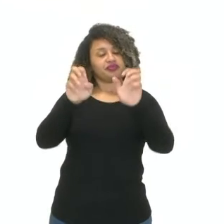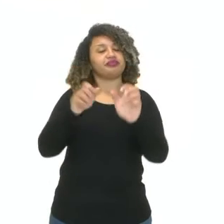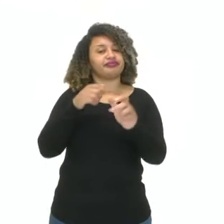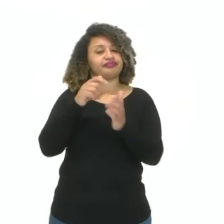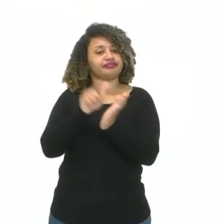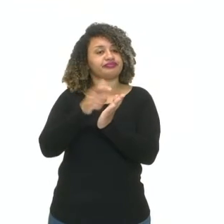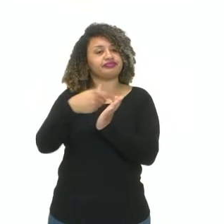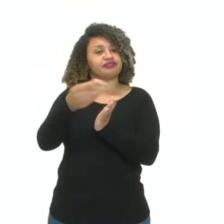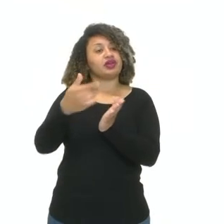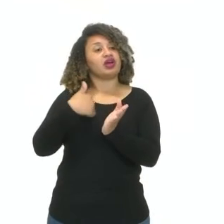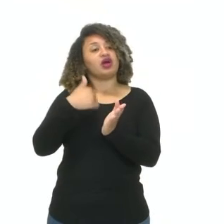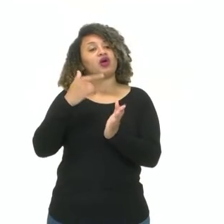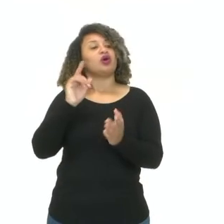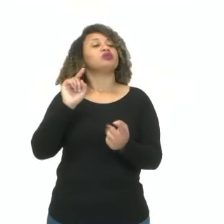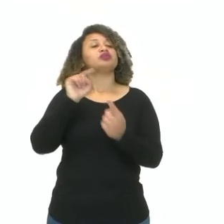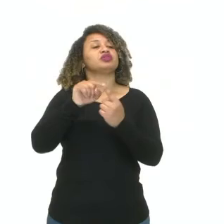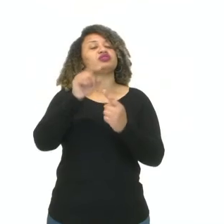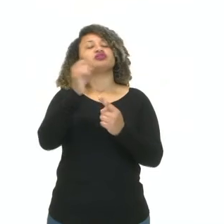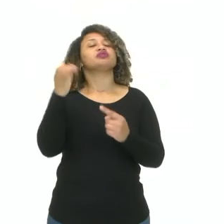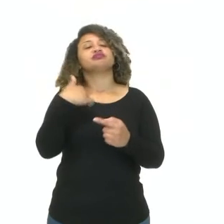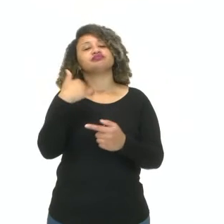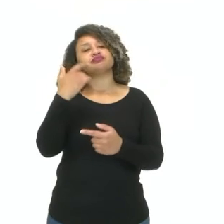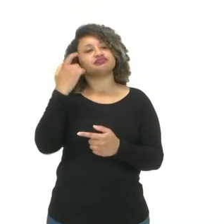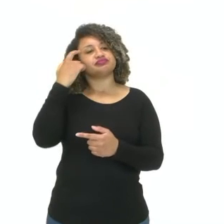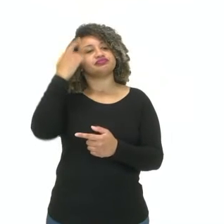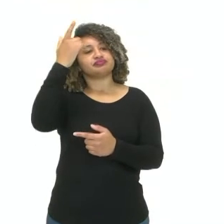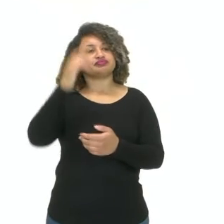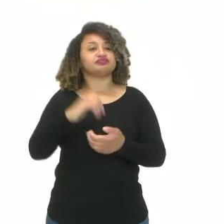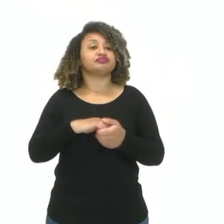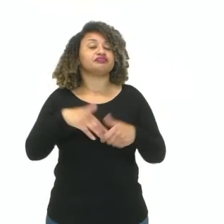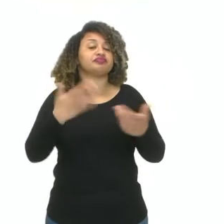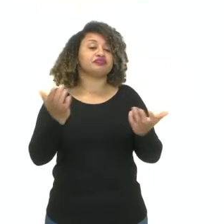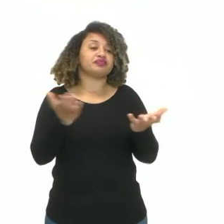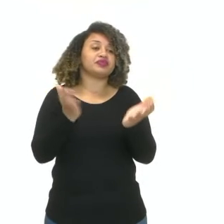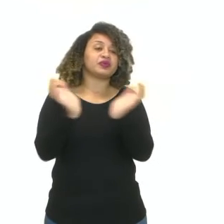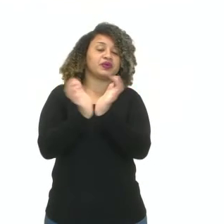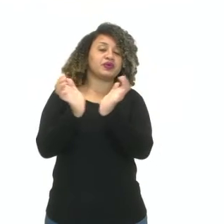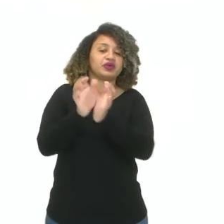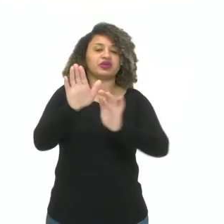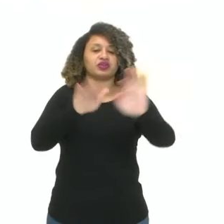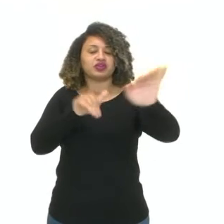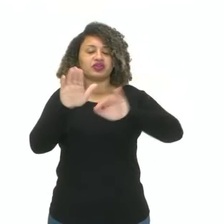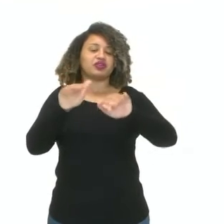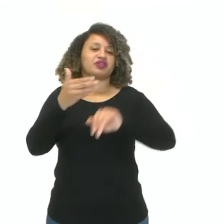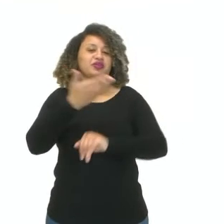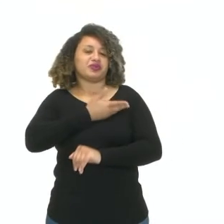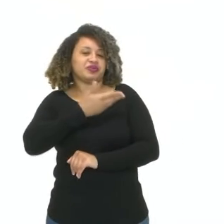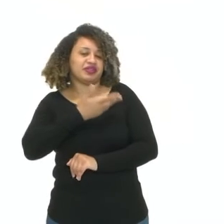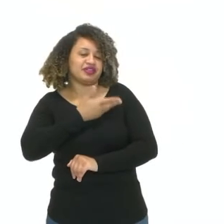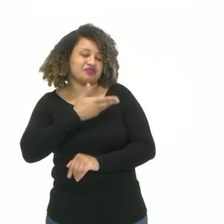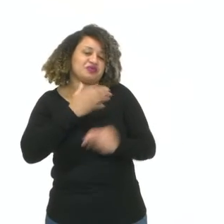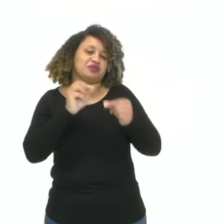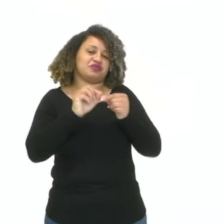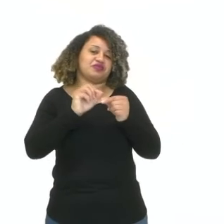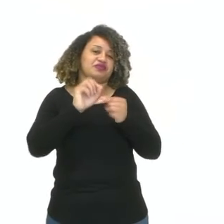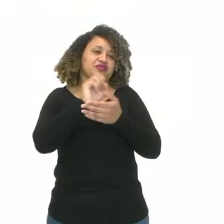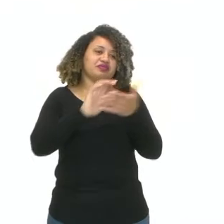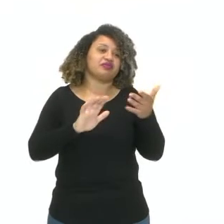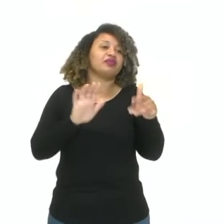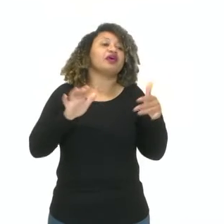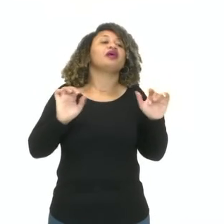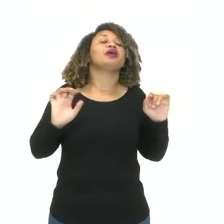intenção de fazer uma apologia. Então, em grupos, né, você pode convidar os amizades aí para fazer isso. O que